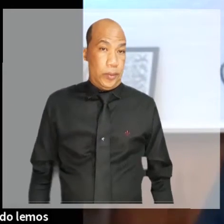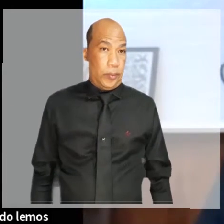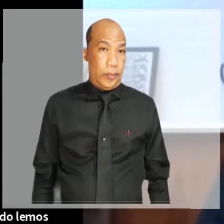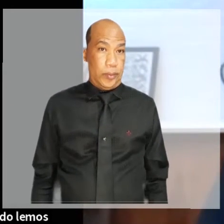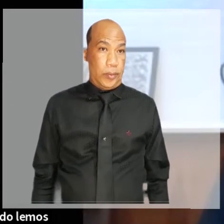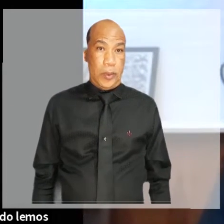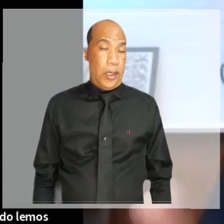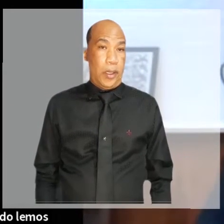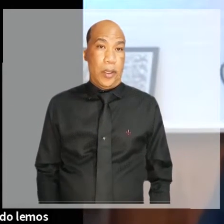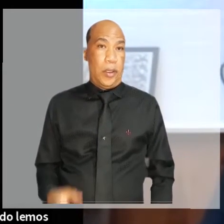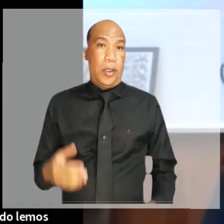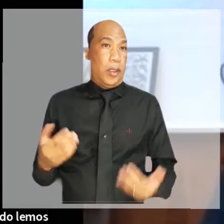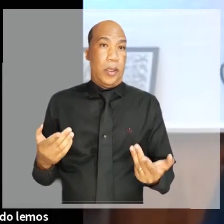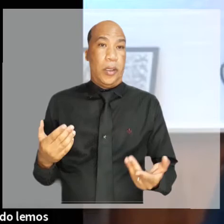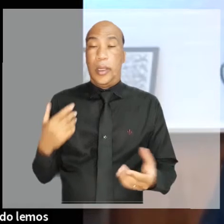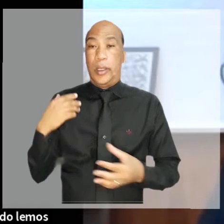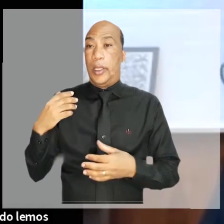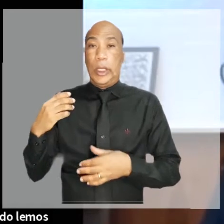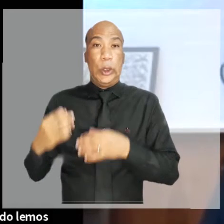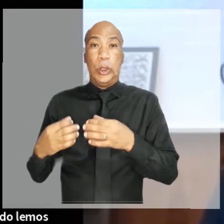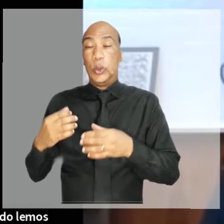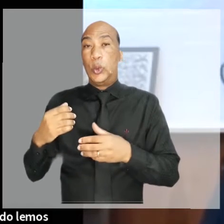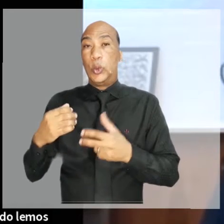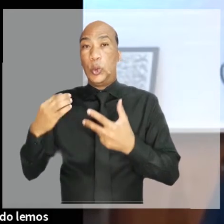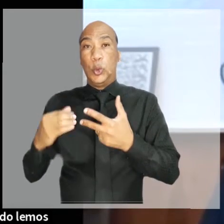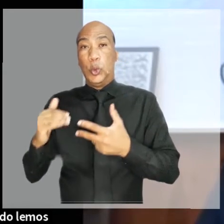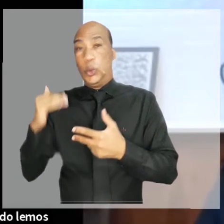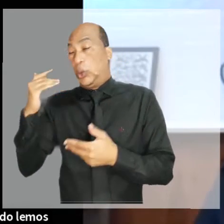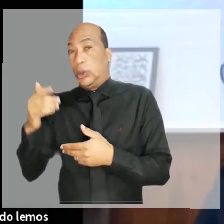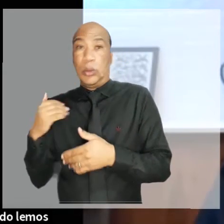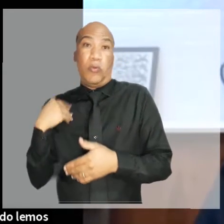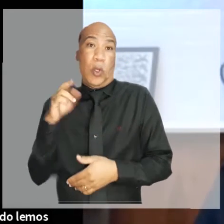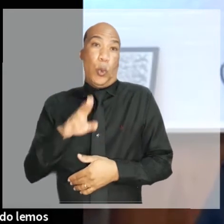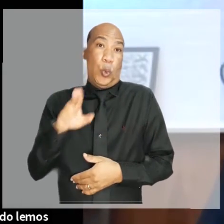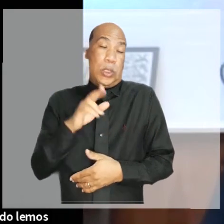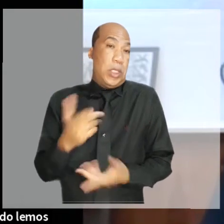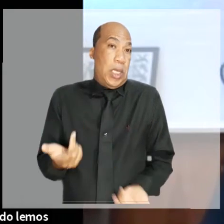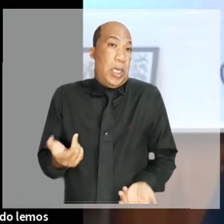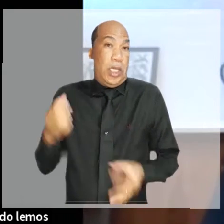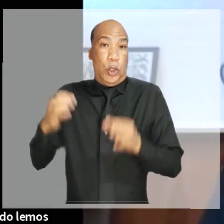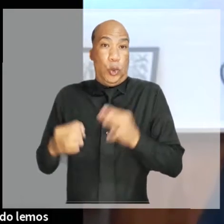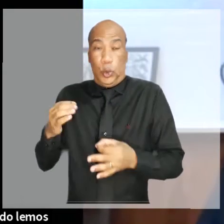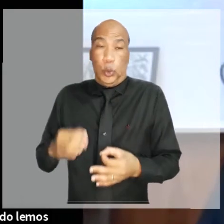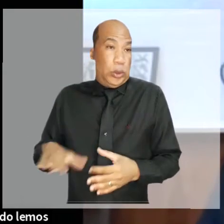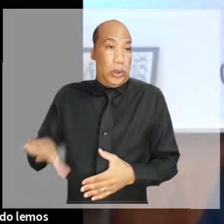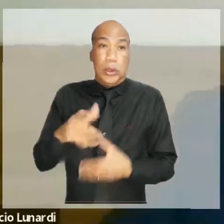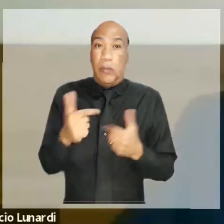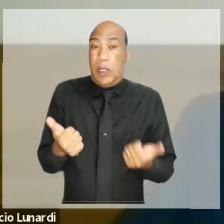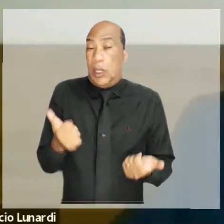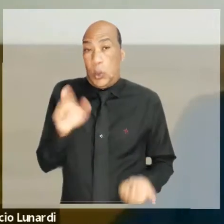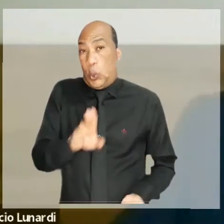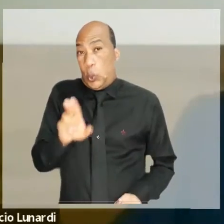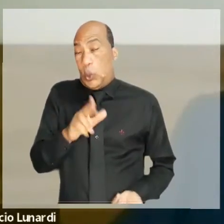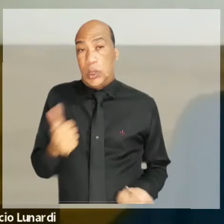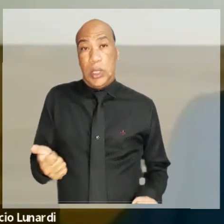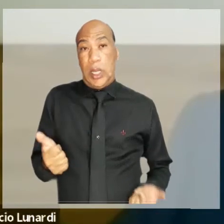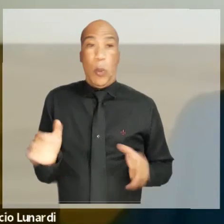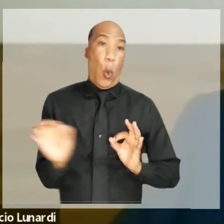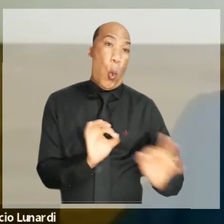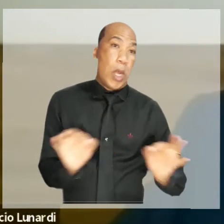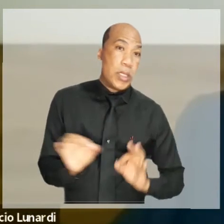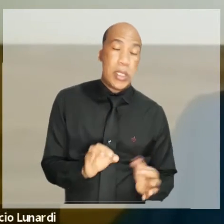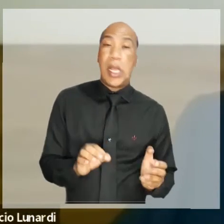incríveis, de organização de dados desestruturados, mais do que isso, de